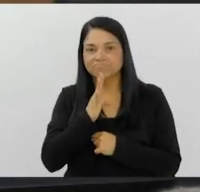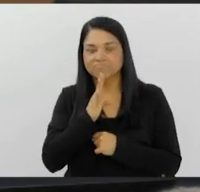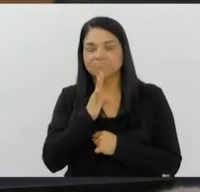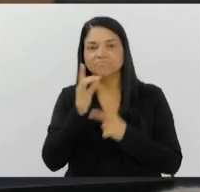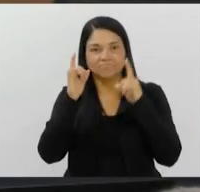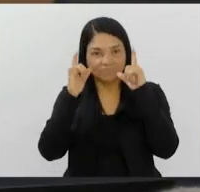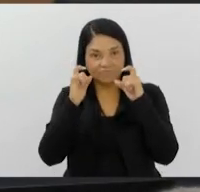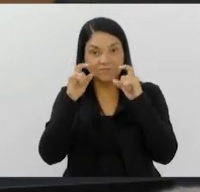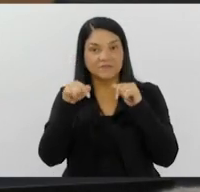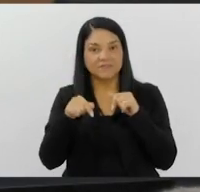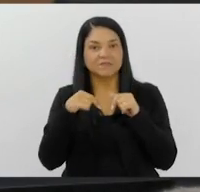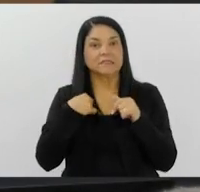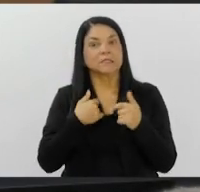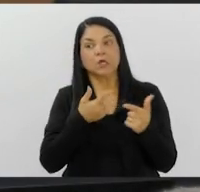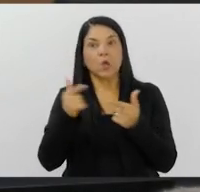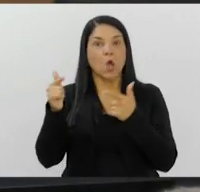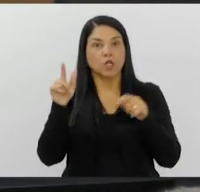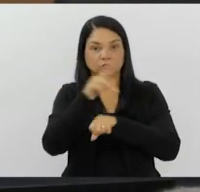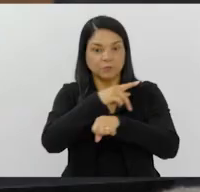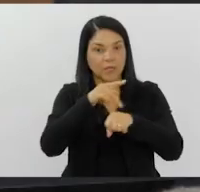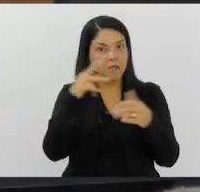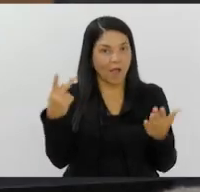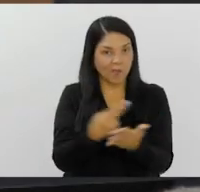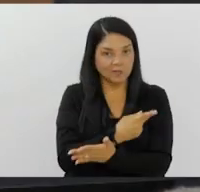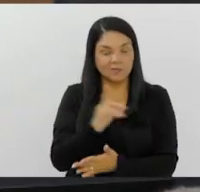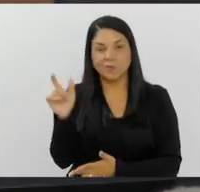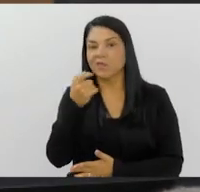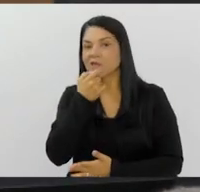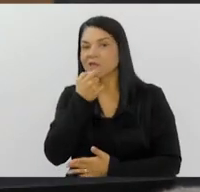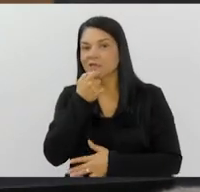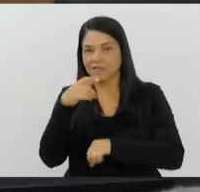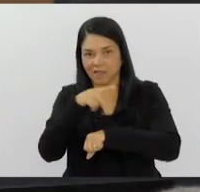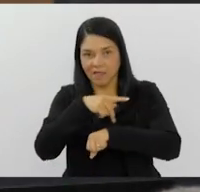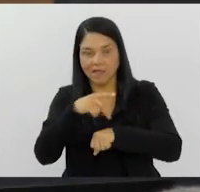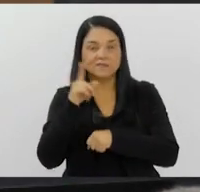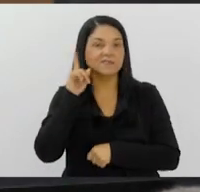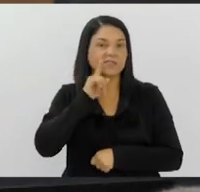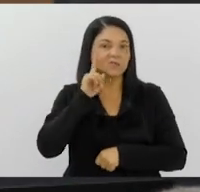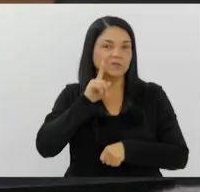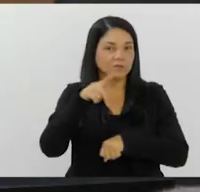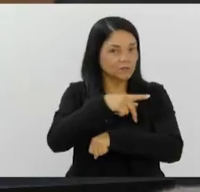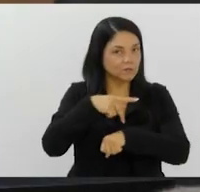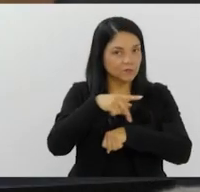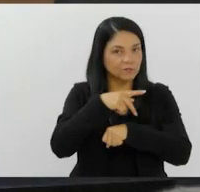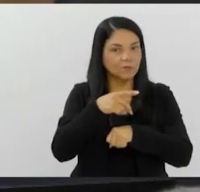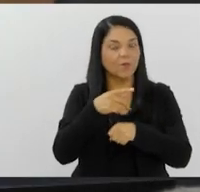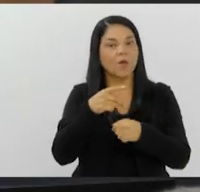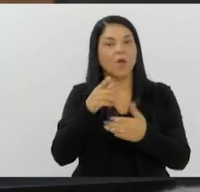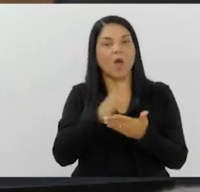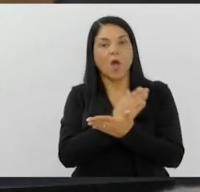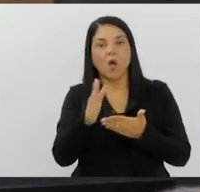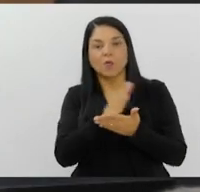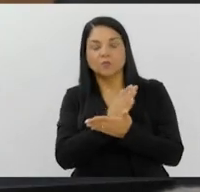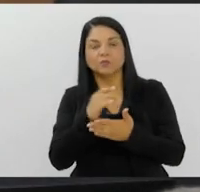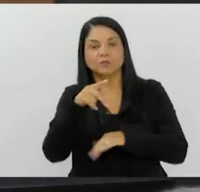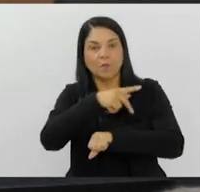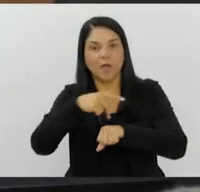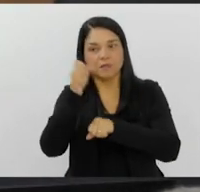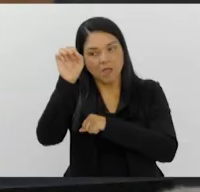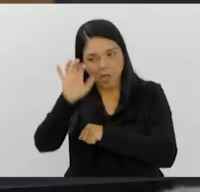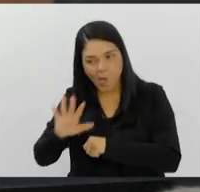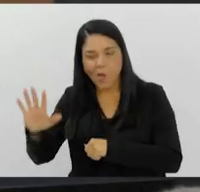fatos que já ocorreram em outros países como na Inglaterra Estados Unidos e em alguns países da Europa também